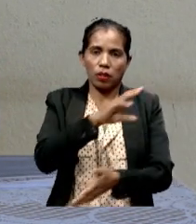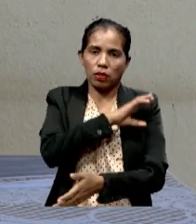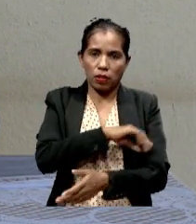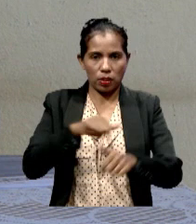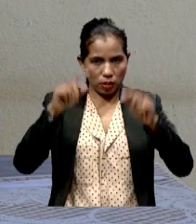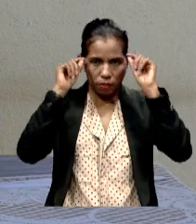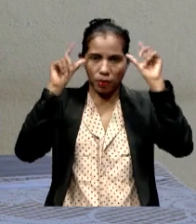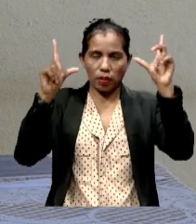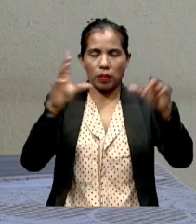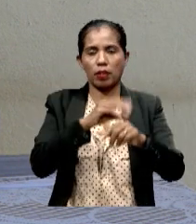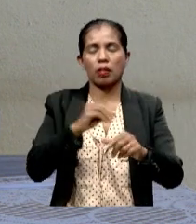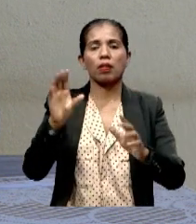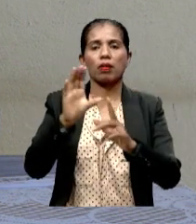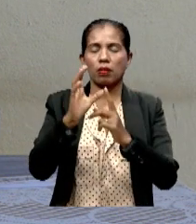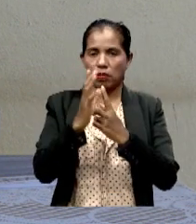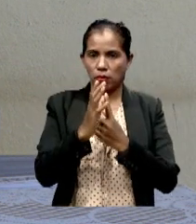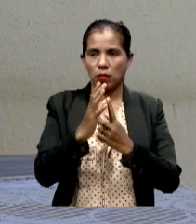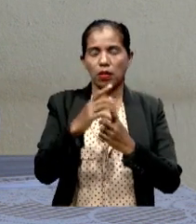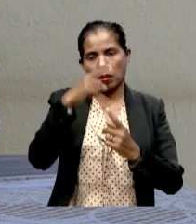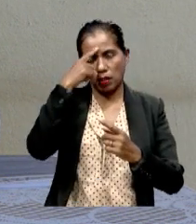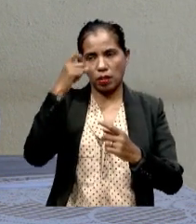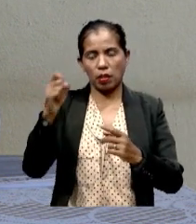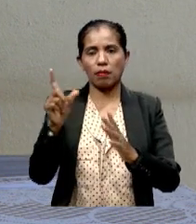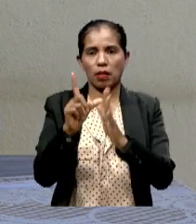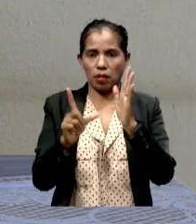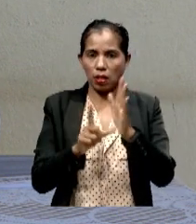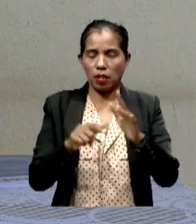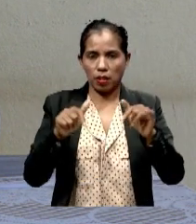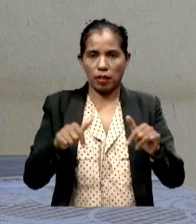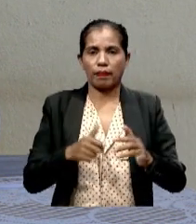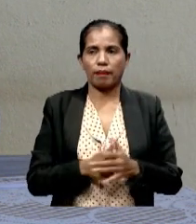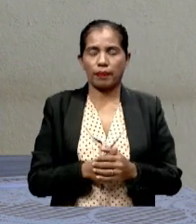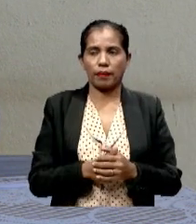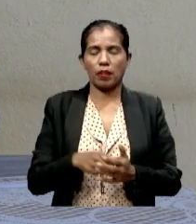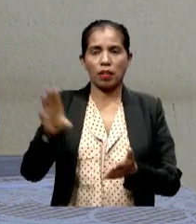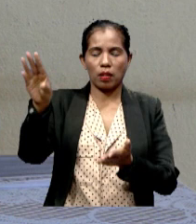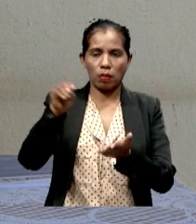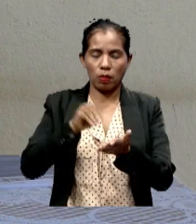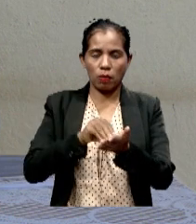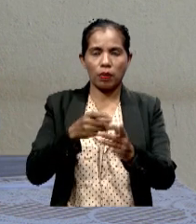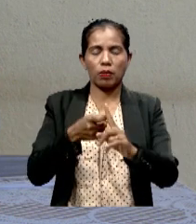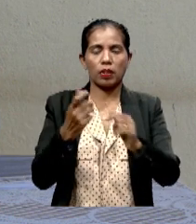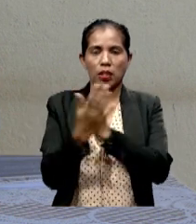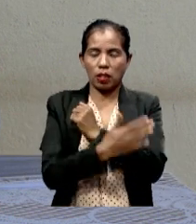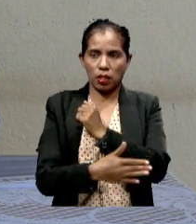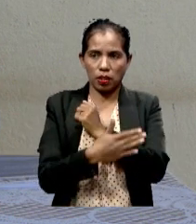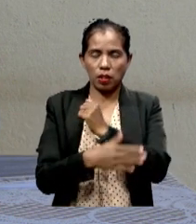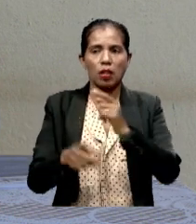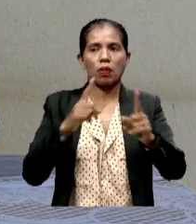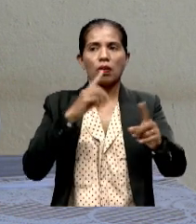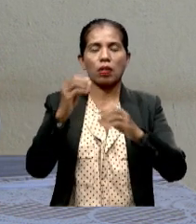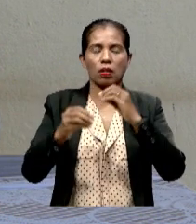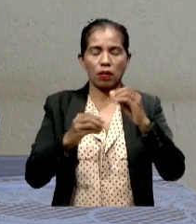Leste cultura tamba lei idane copy paste toma kusi nasam sira nebe kualia